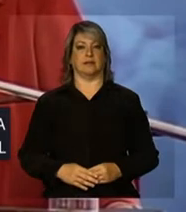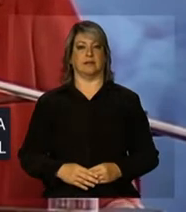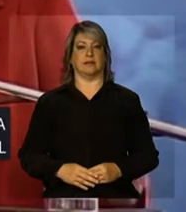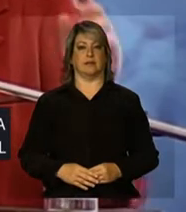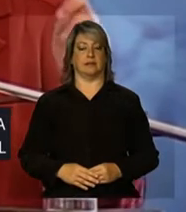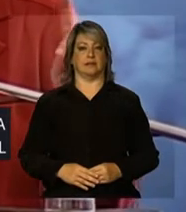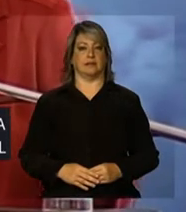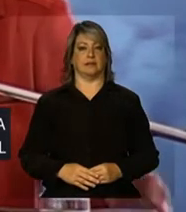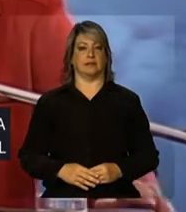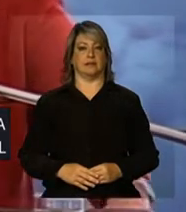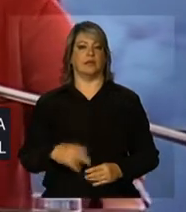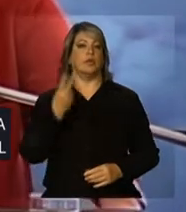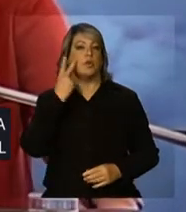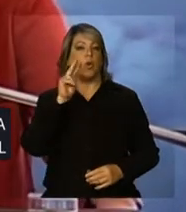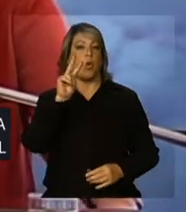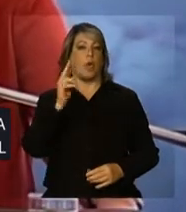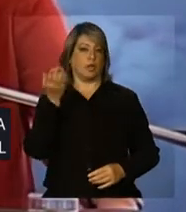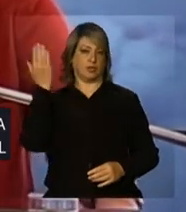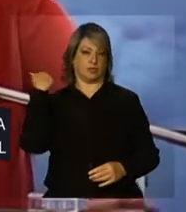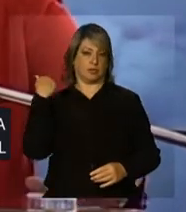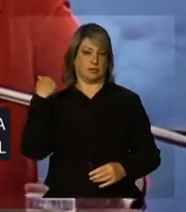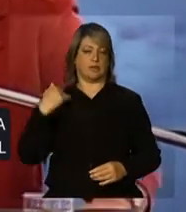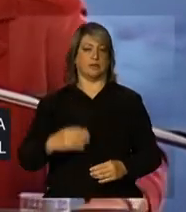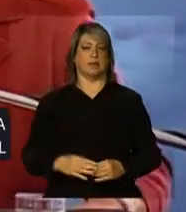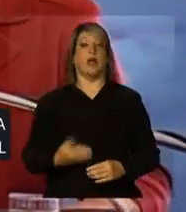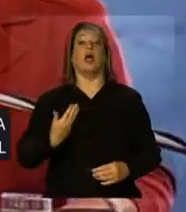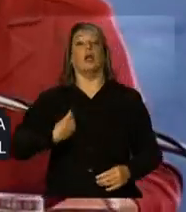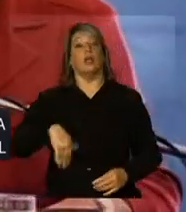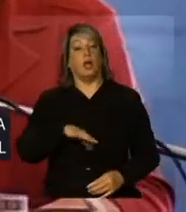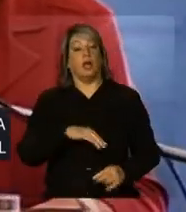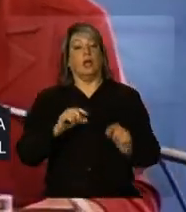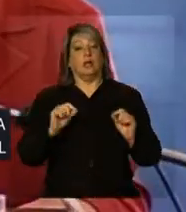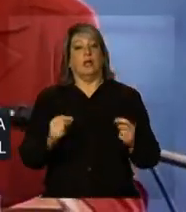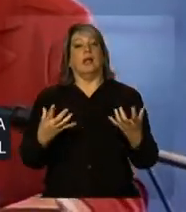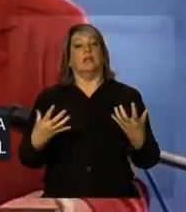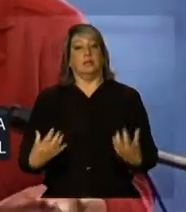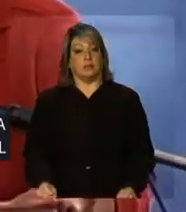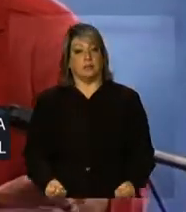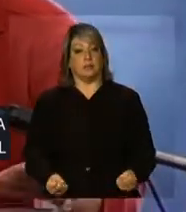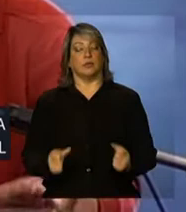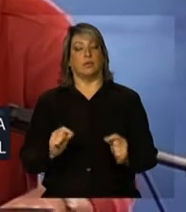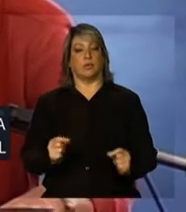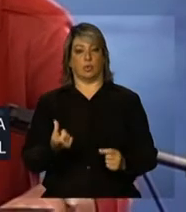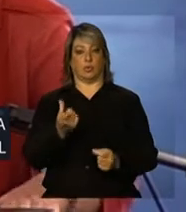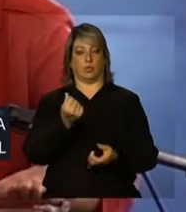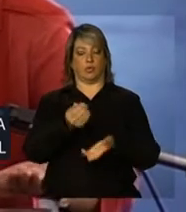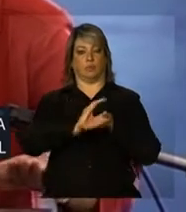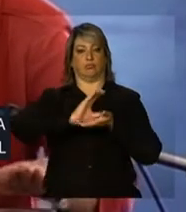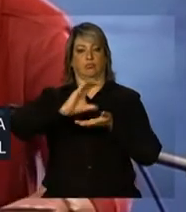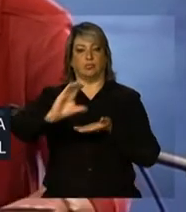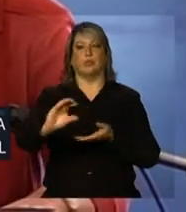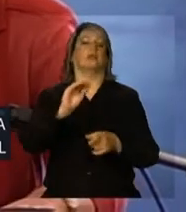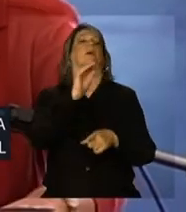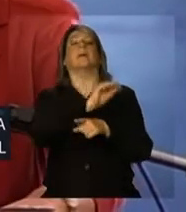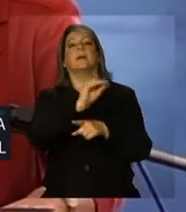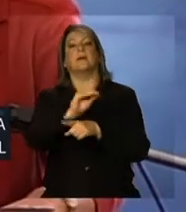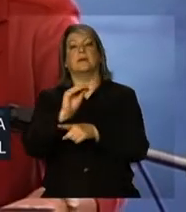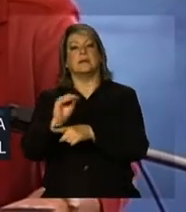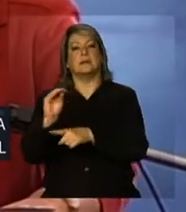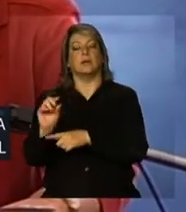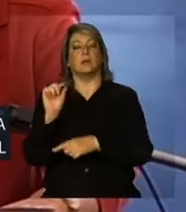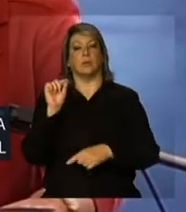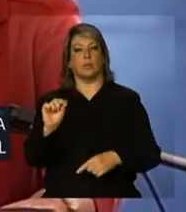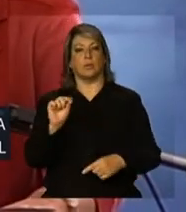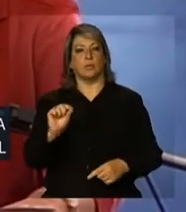há dois dias atrás nós Assumimos o investimento EA manutenção